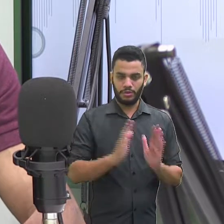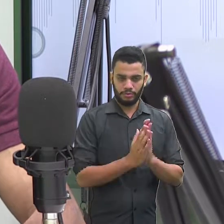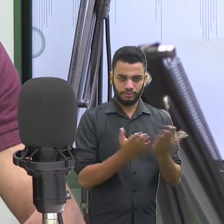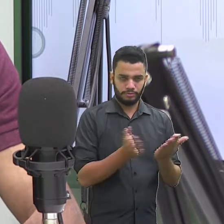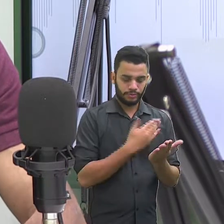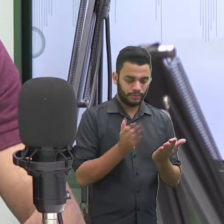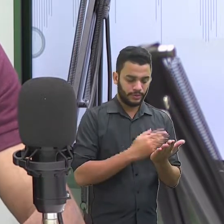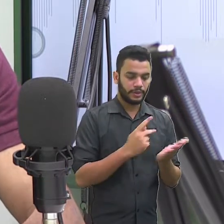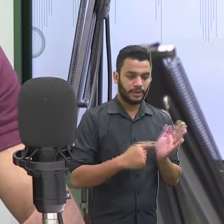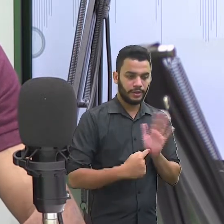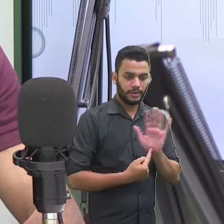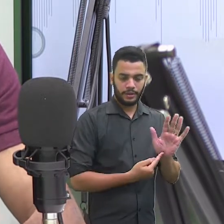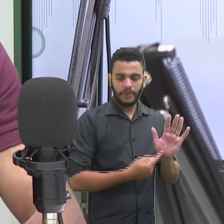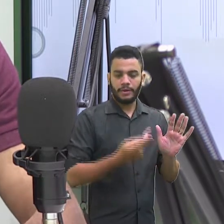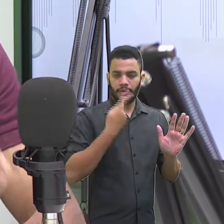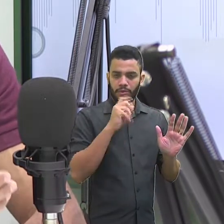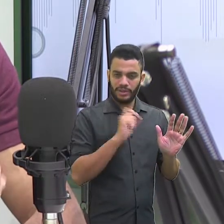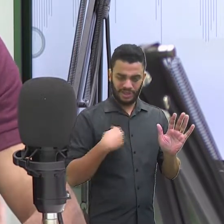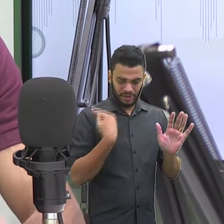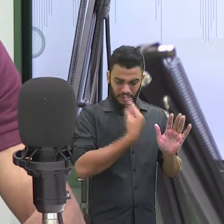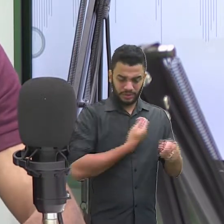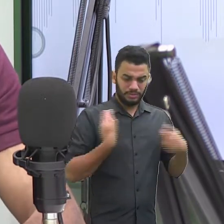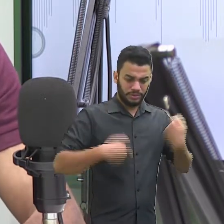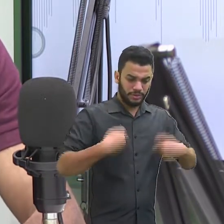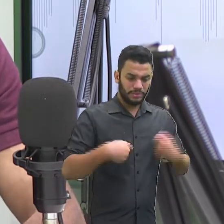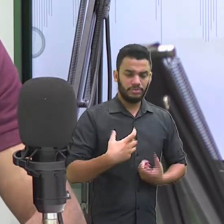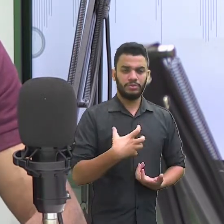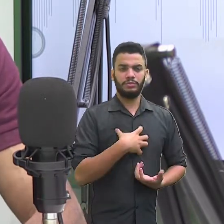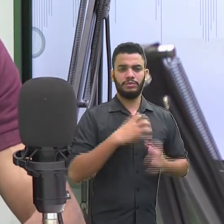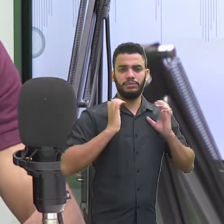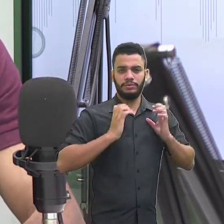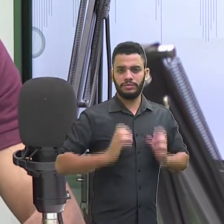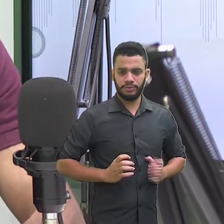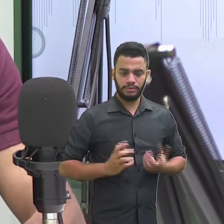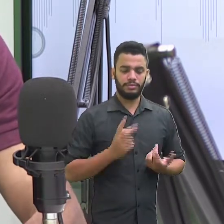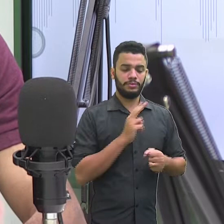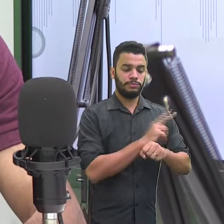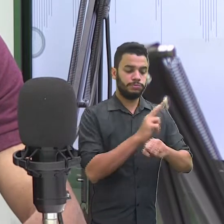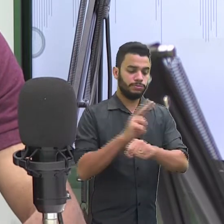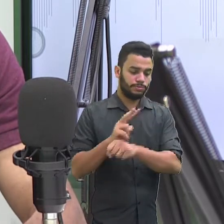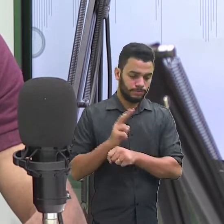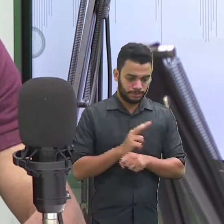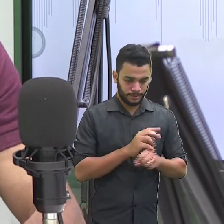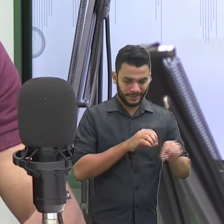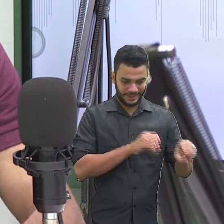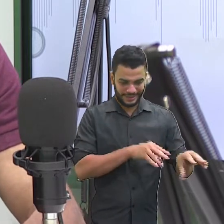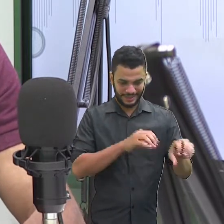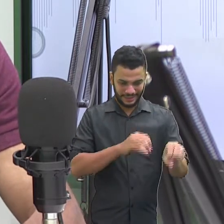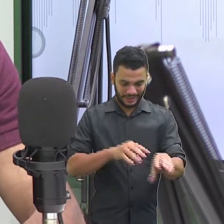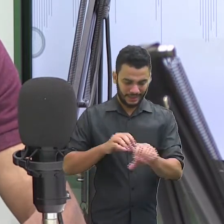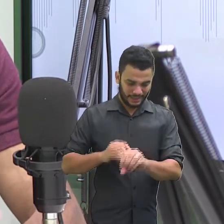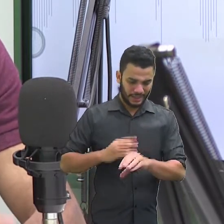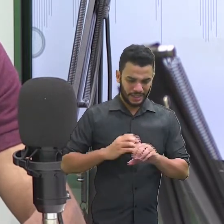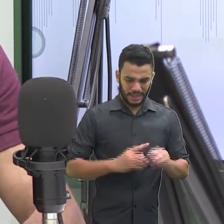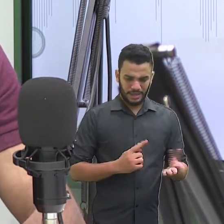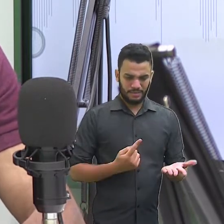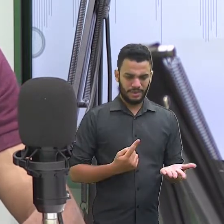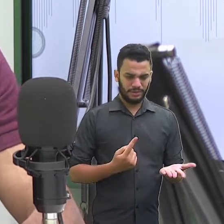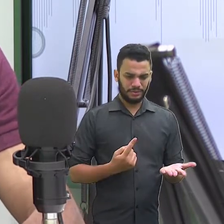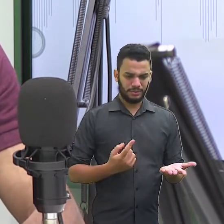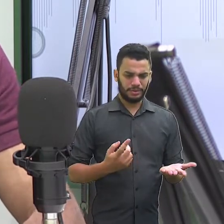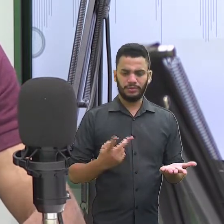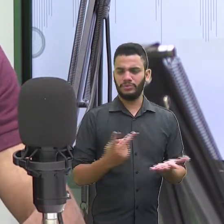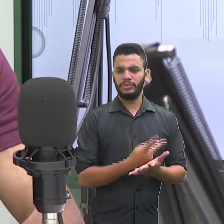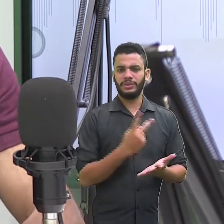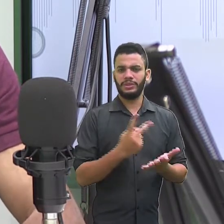nossos irritam os nossos filhos. Nós pais precisamos ser coerentes. Nada pior para uma relação entre pais e filhos do